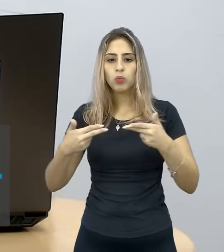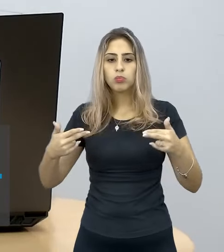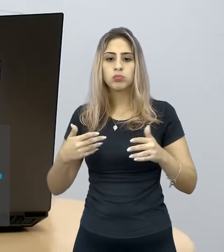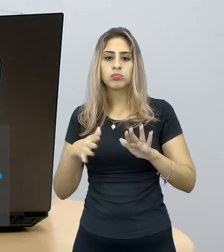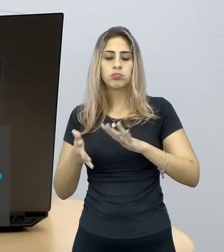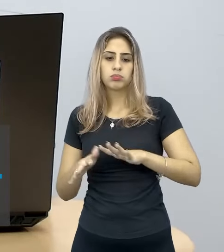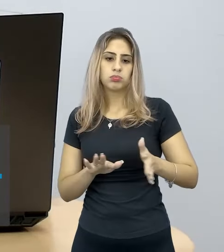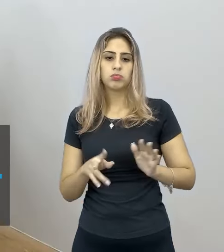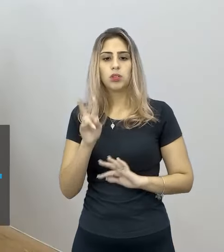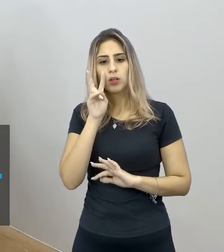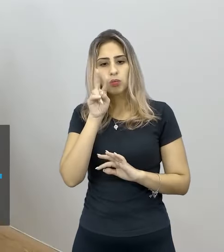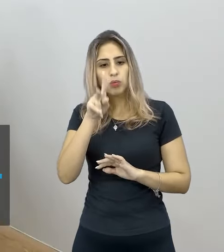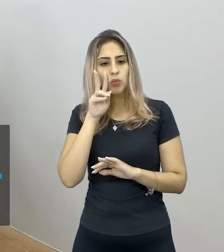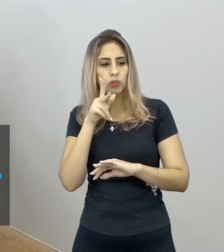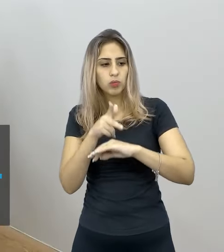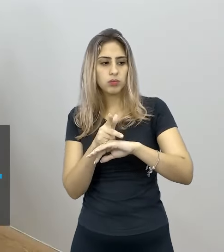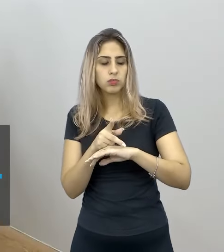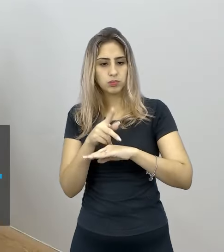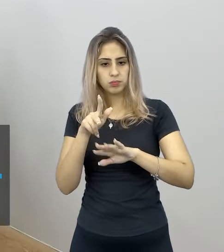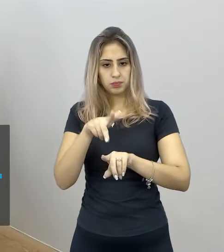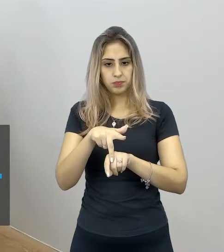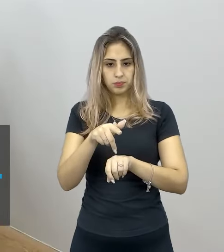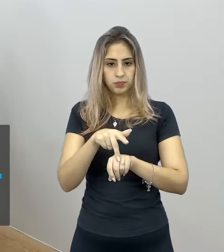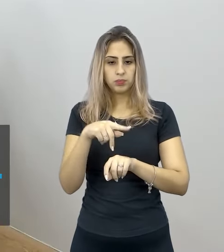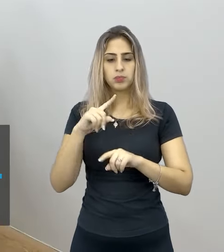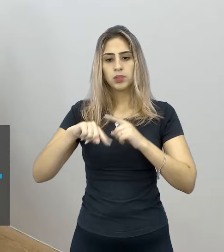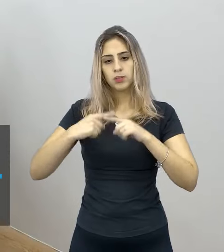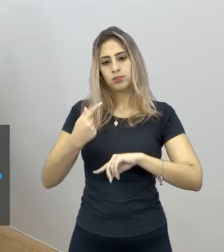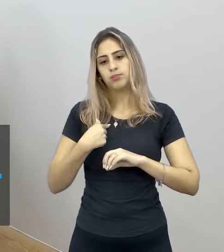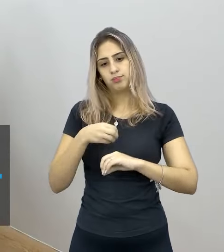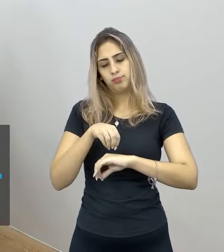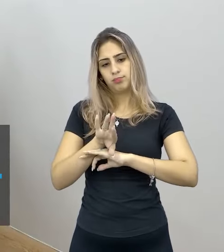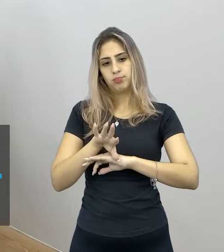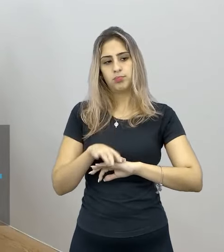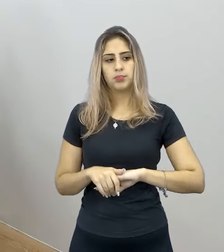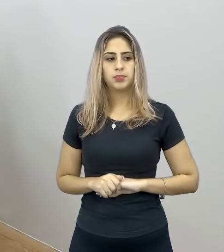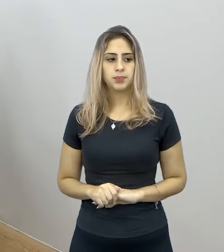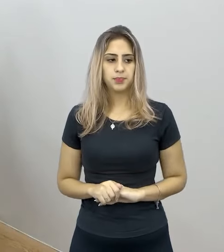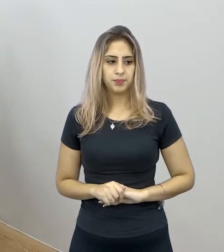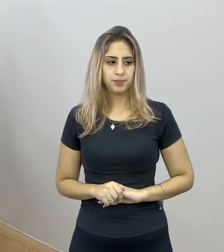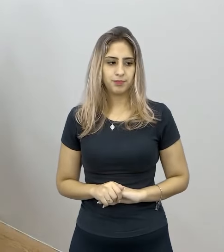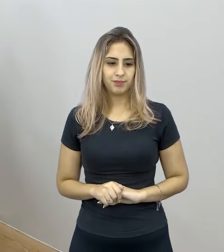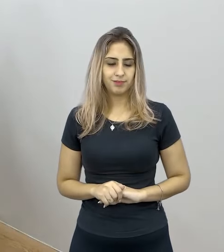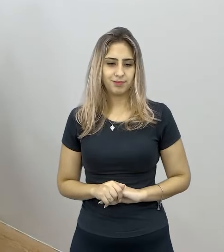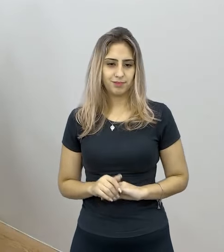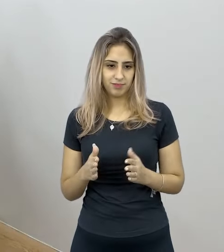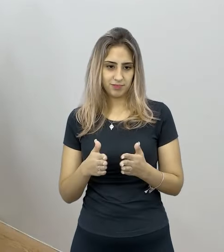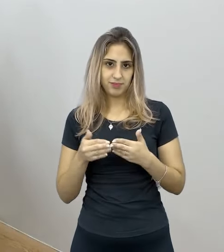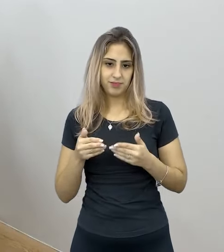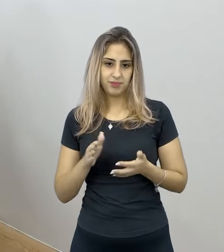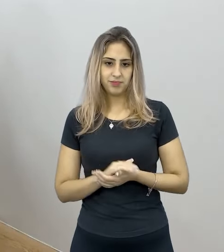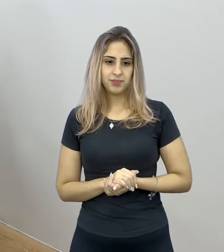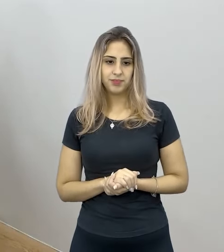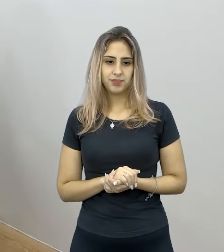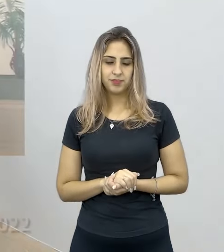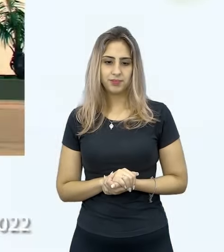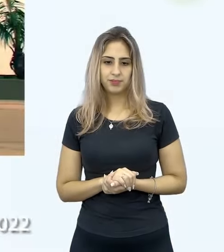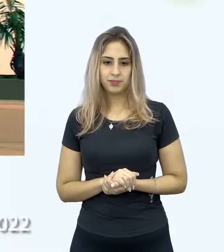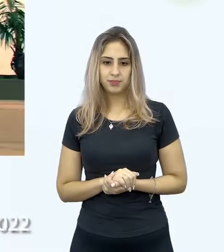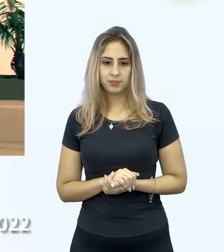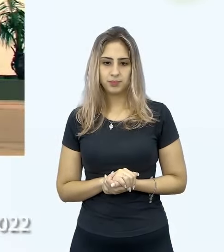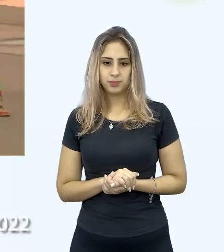dar uma olhadinha no vídeo de skate e aí depois eu comento de novo. Por favor.